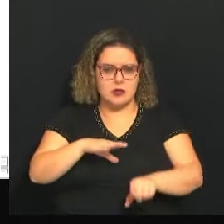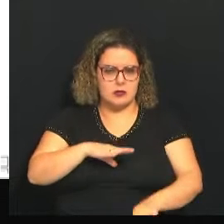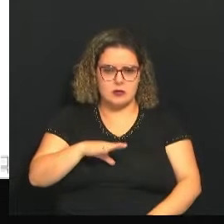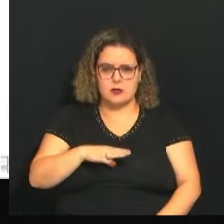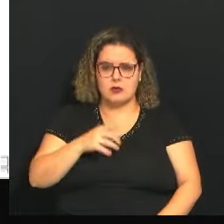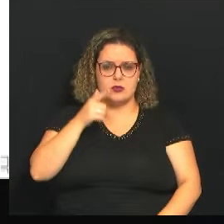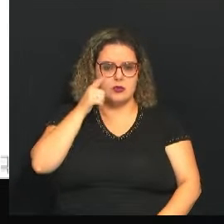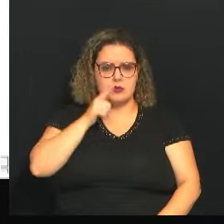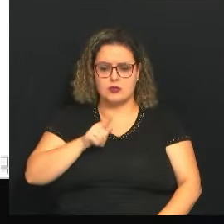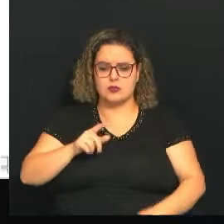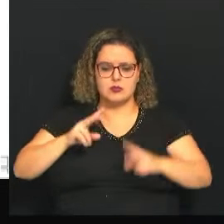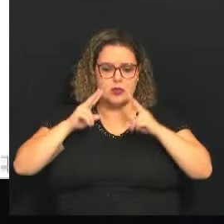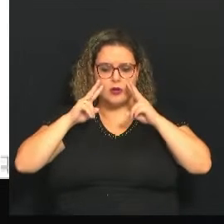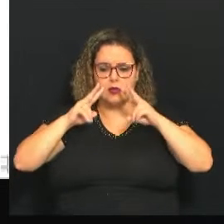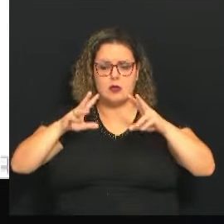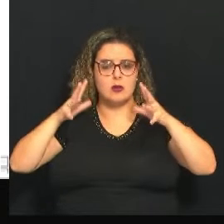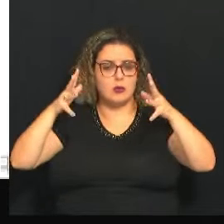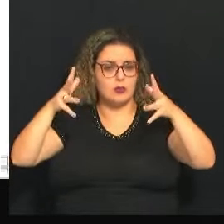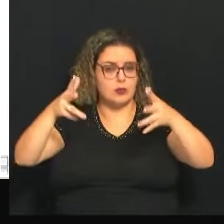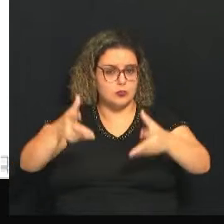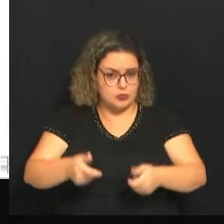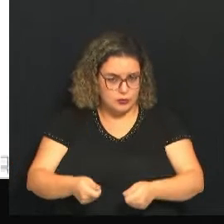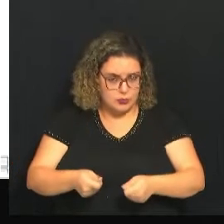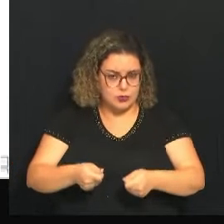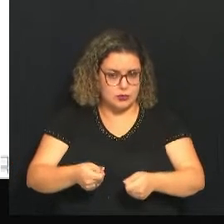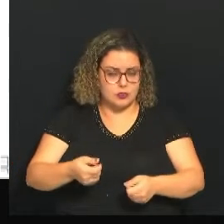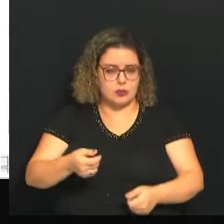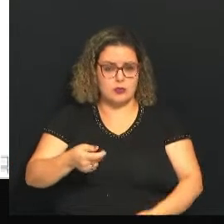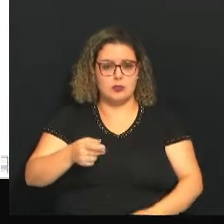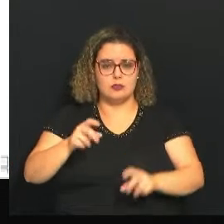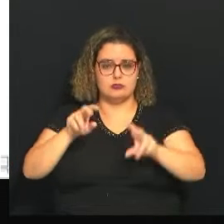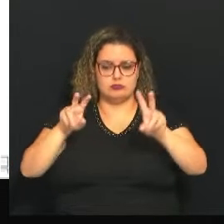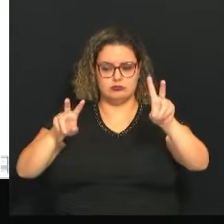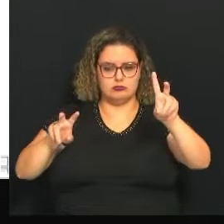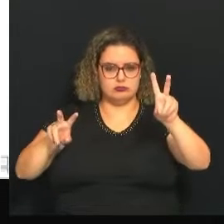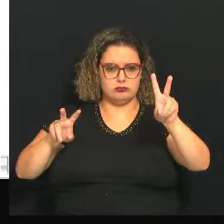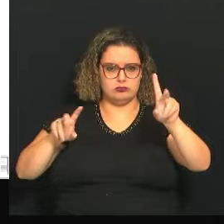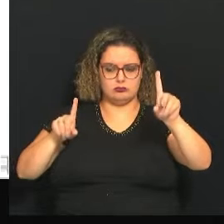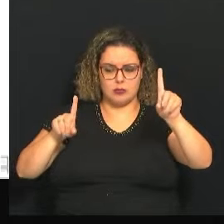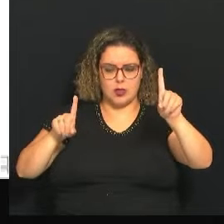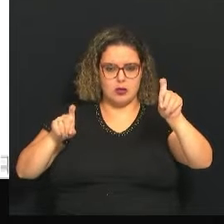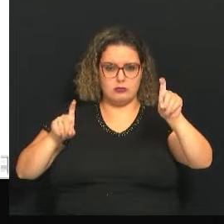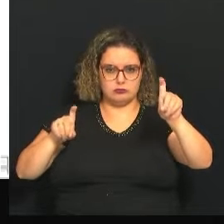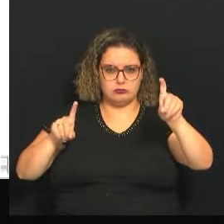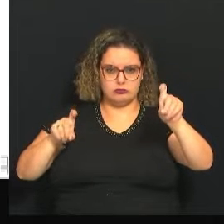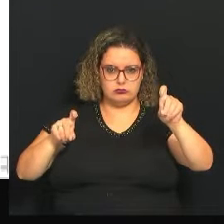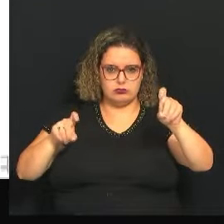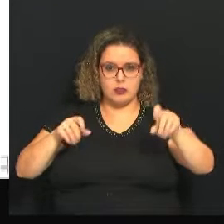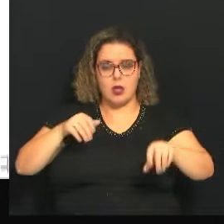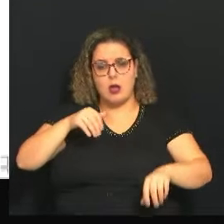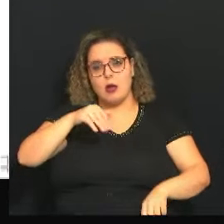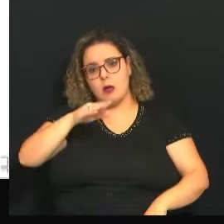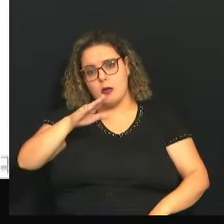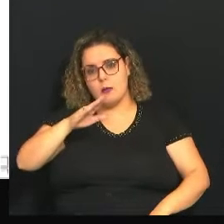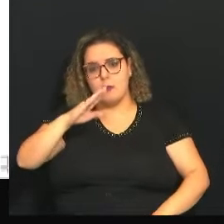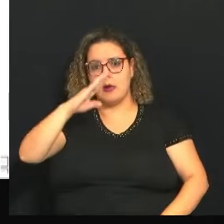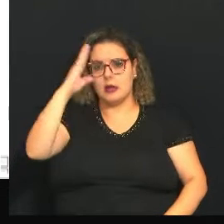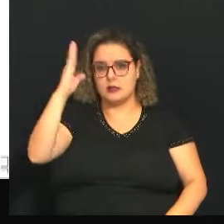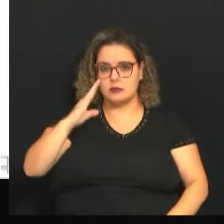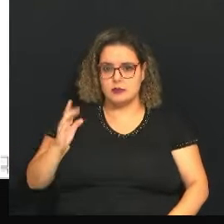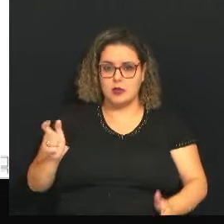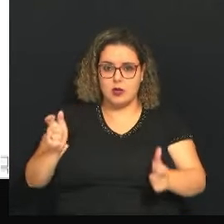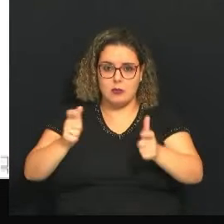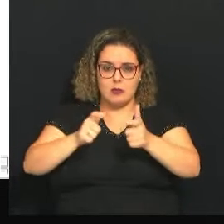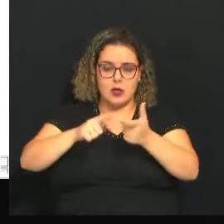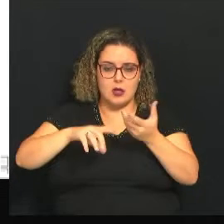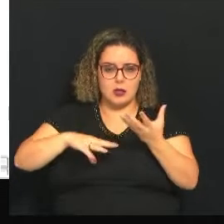para o território, Aquela frase que foi dita, mais Brasil, menos Brasília, não